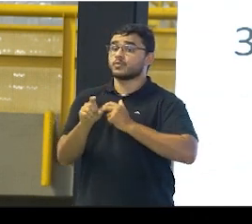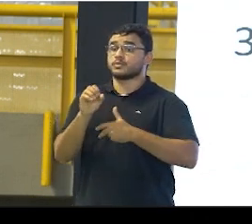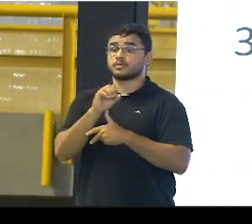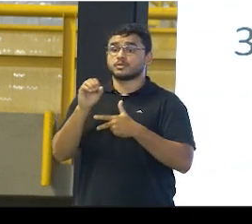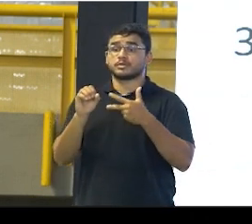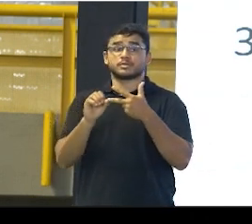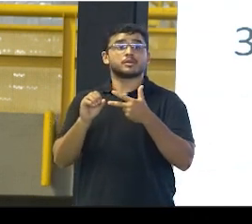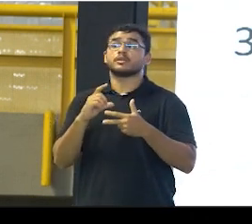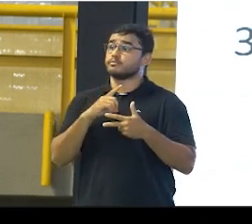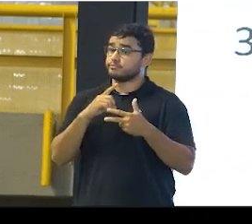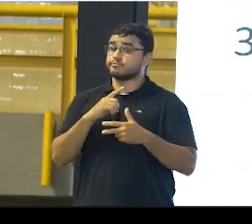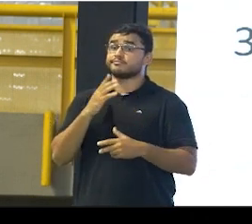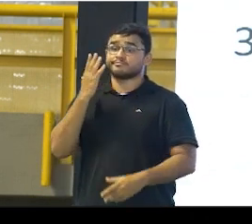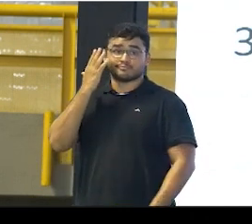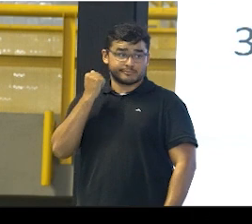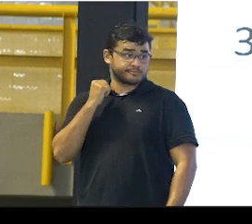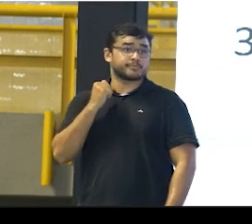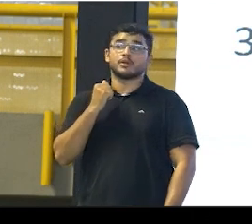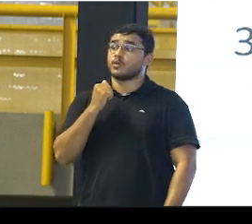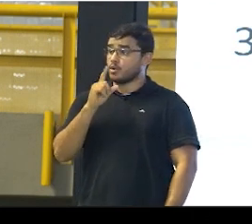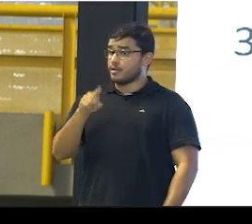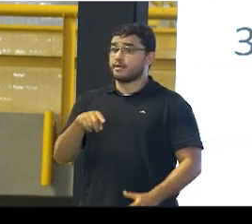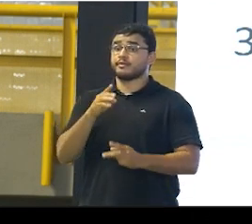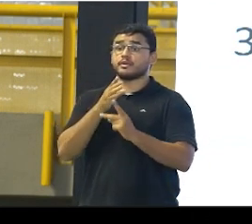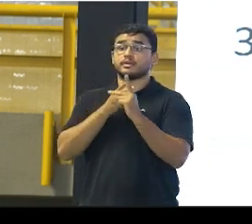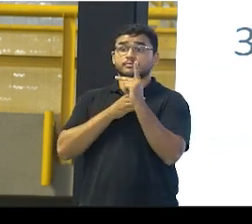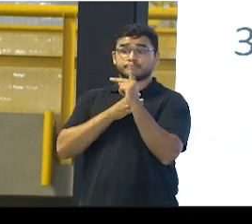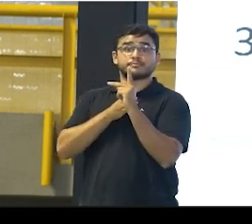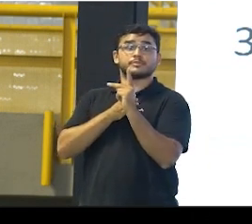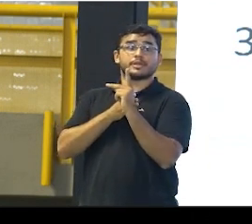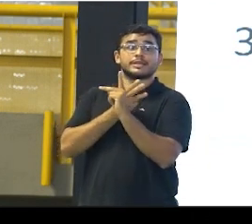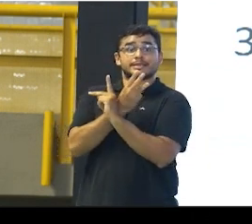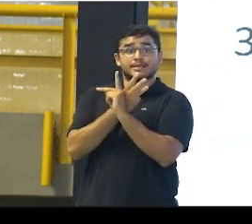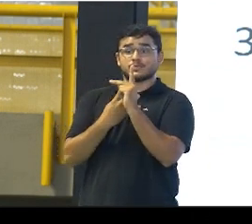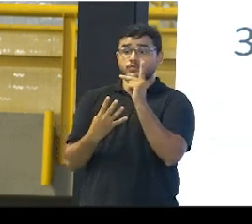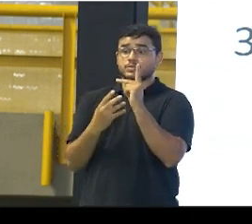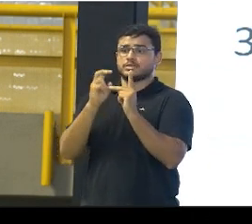triângulo que mais cai em prova. Todo ano tem uma